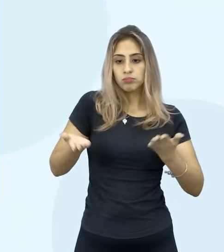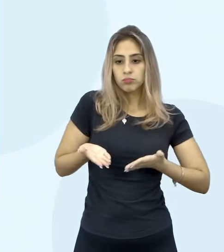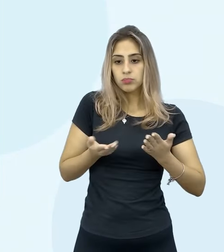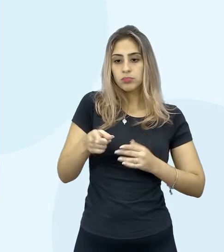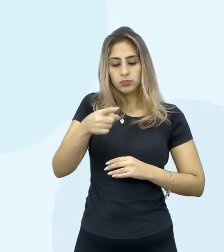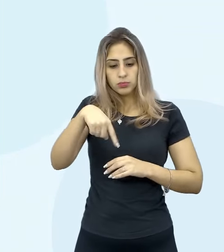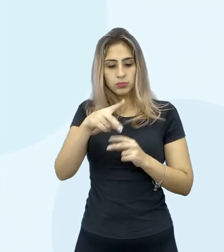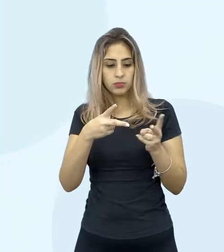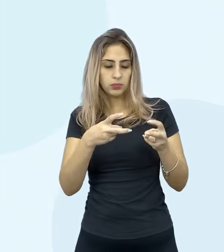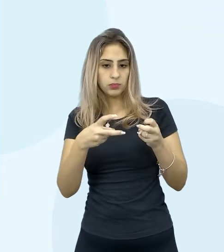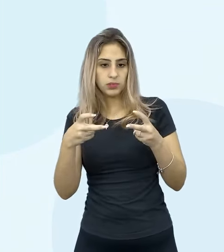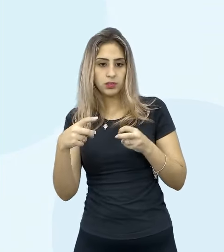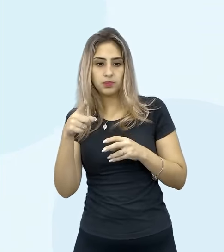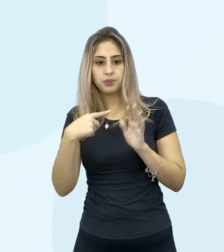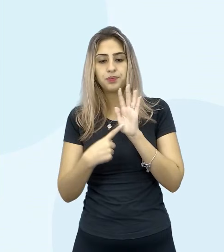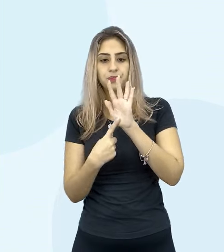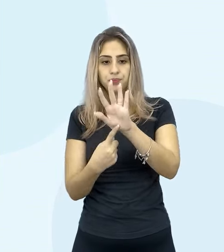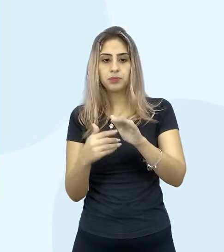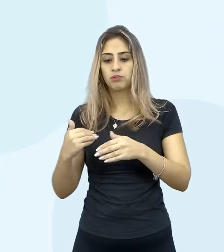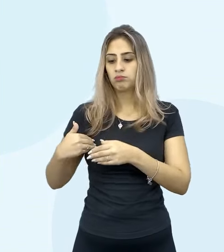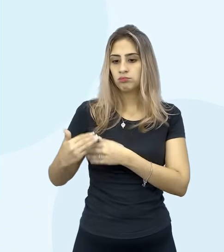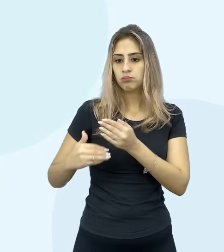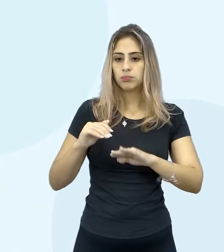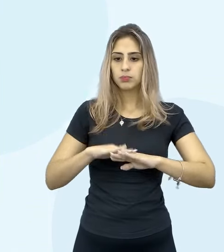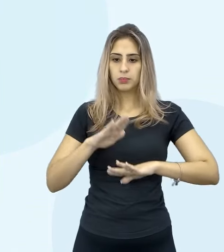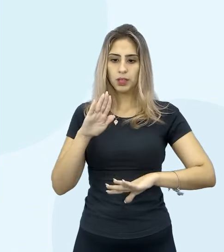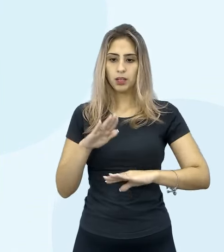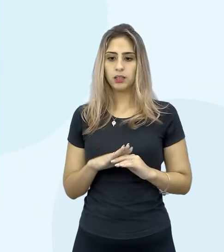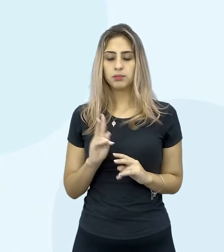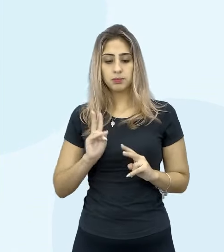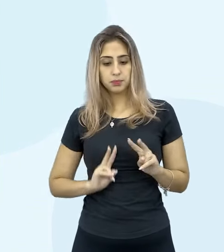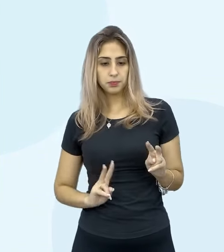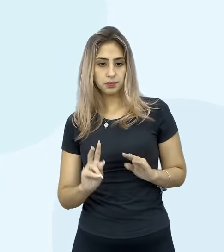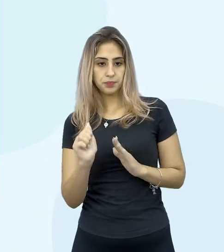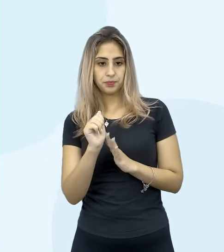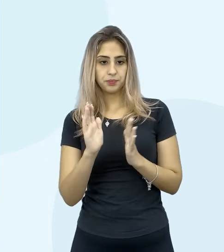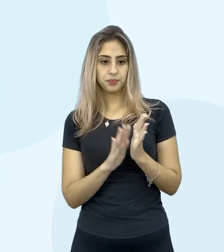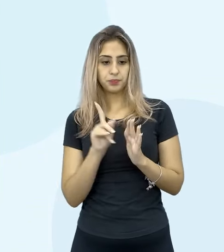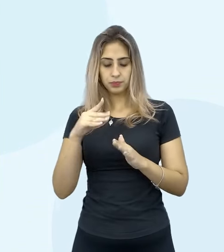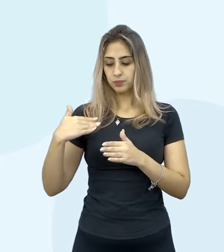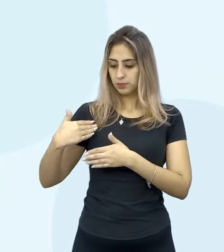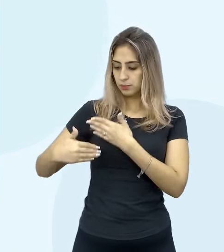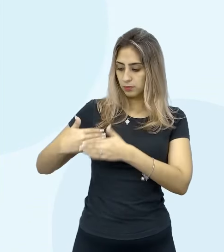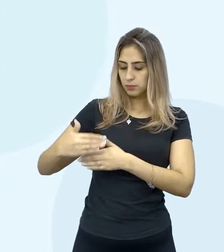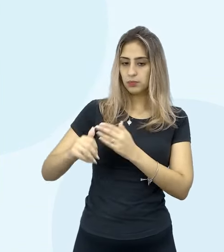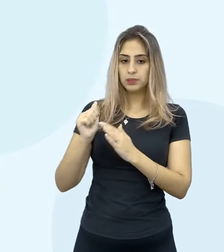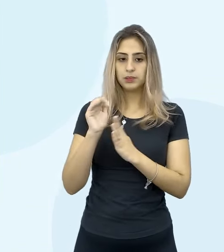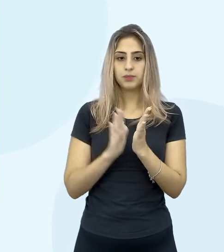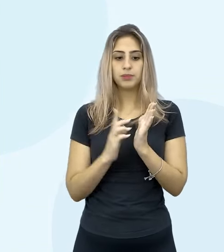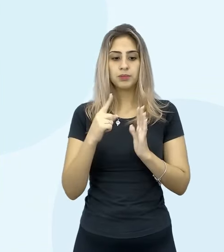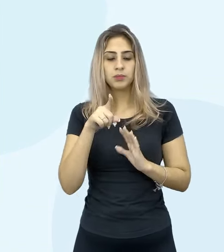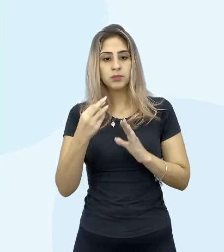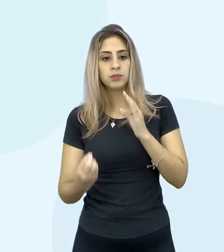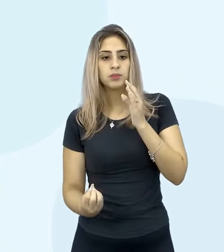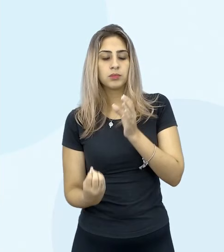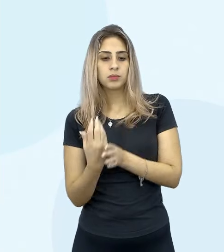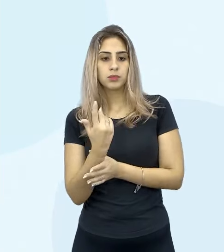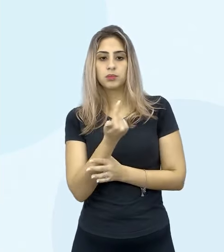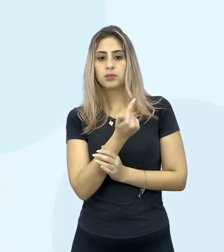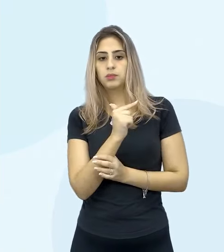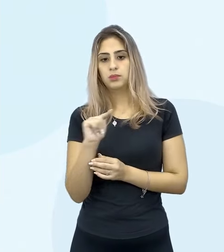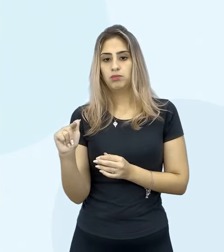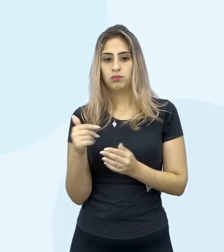vocês vão perceber quando a gente for mostrar mais lá pra frente, né? Que a mesma atividade que é produzida aí na atividade 1, ela vai aparecer nos